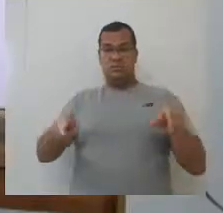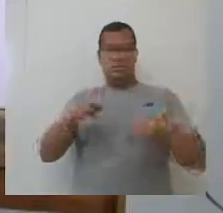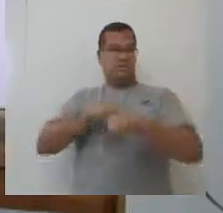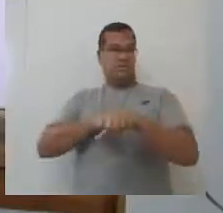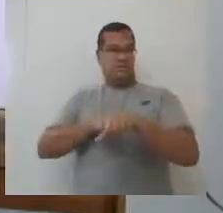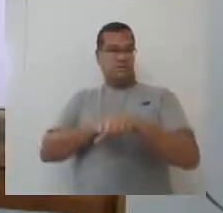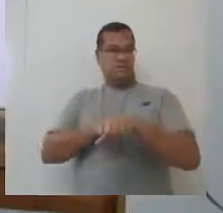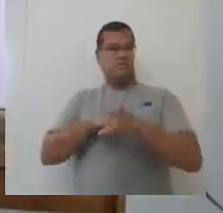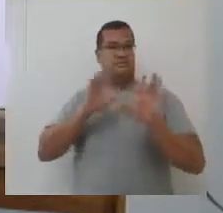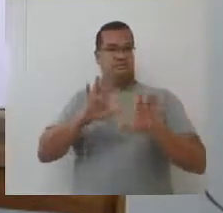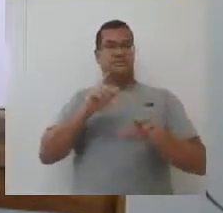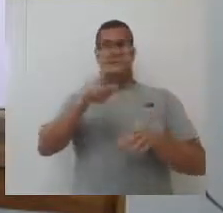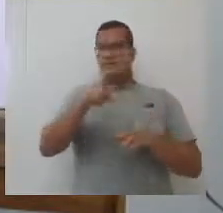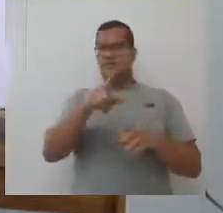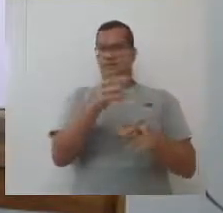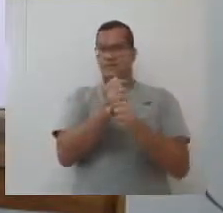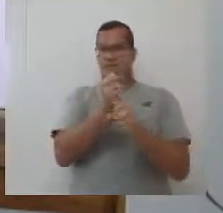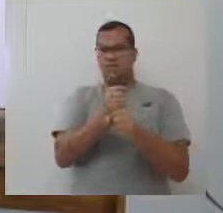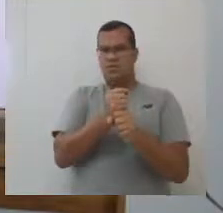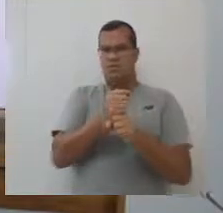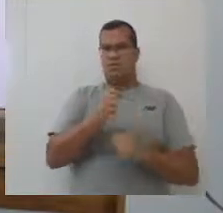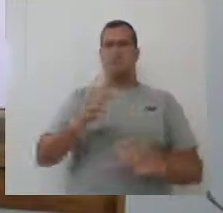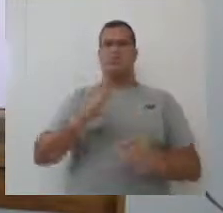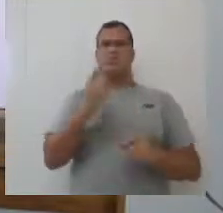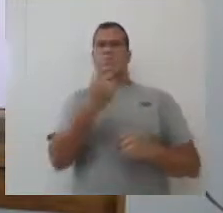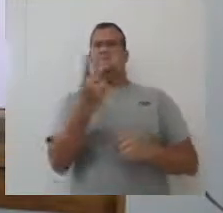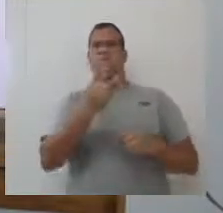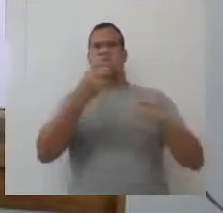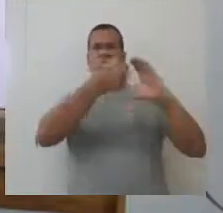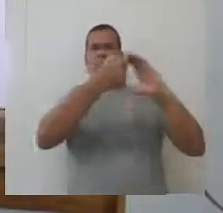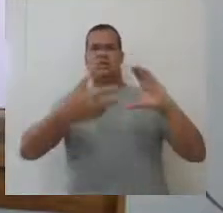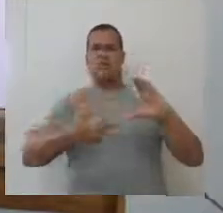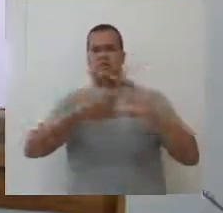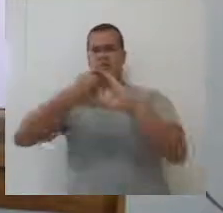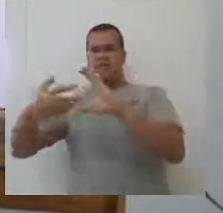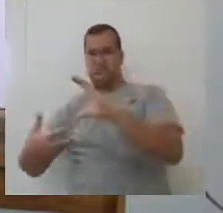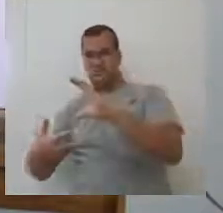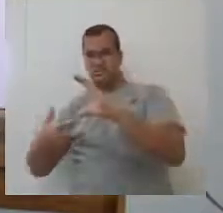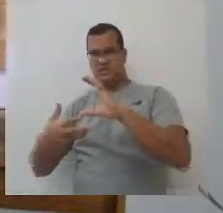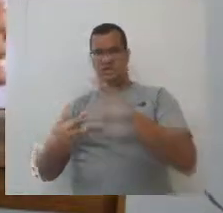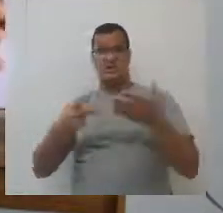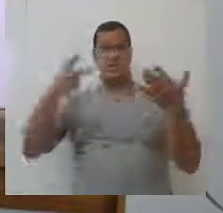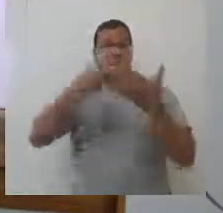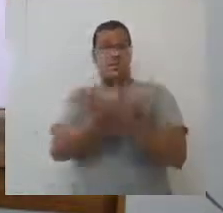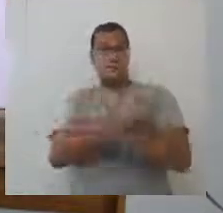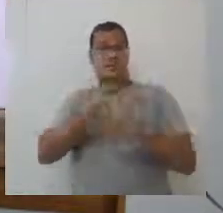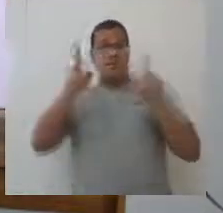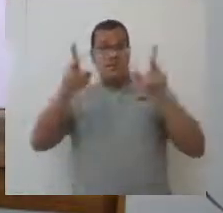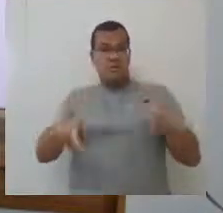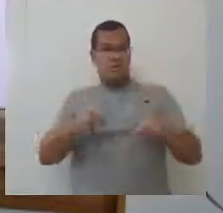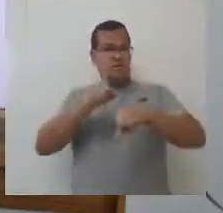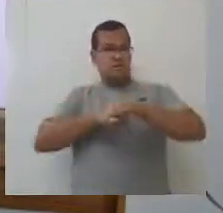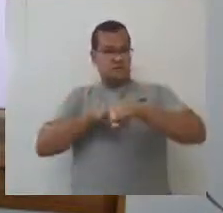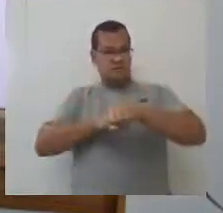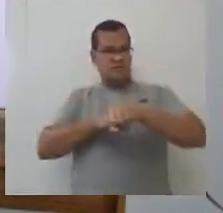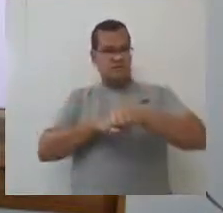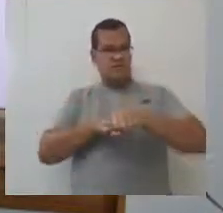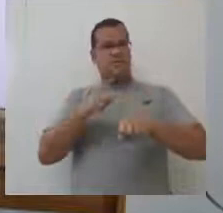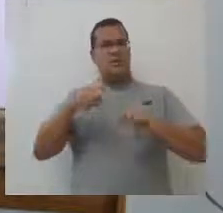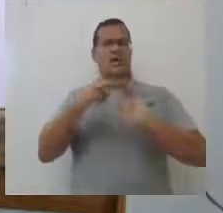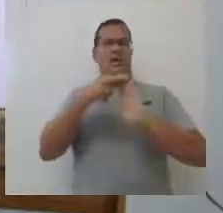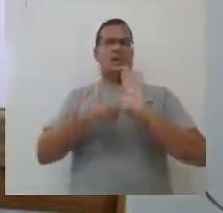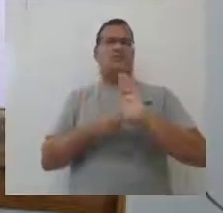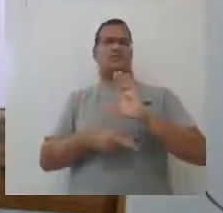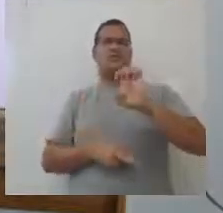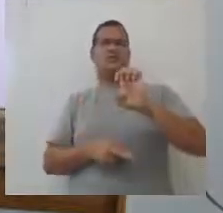tempo. Quando você calcula 2 características diferentes que acontecem ao mesmo tempo, regra do E